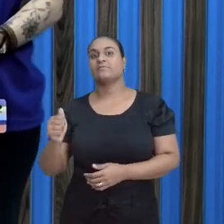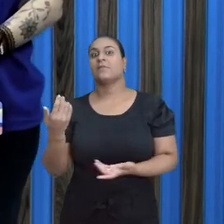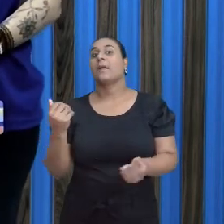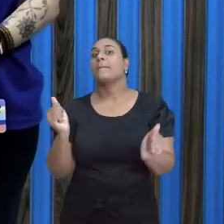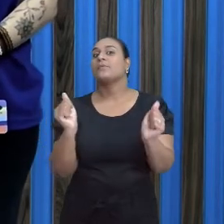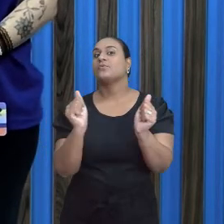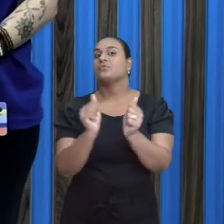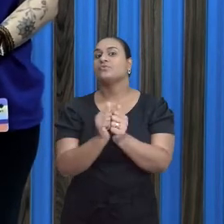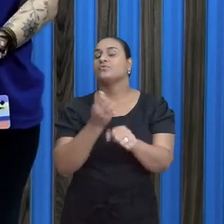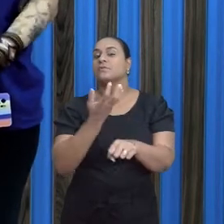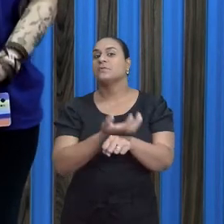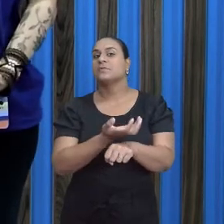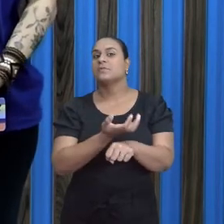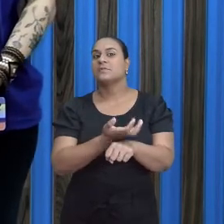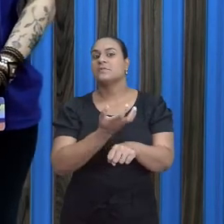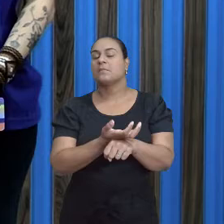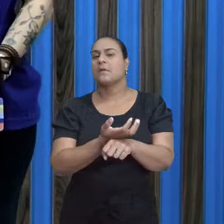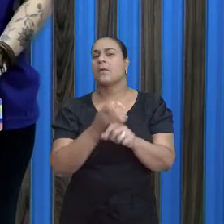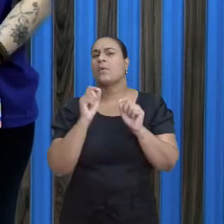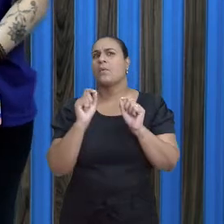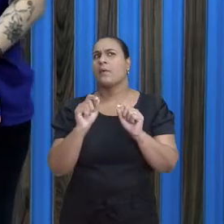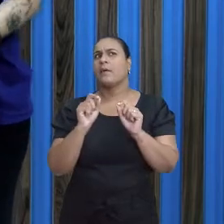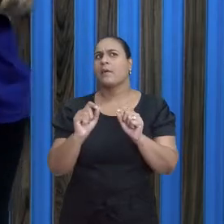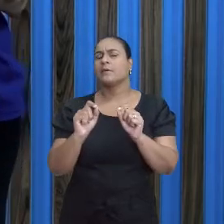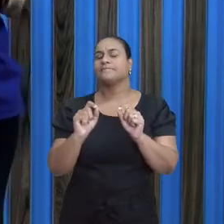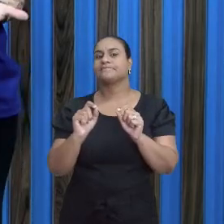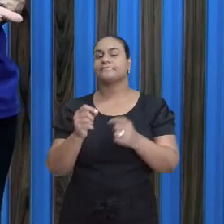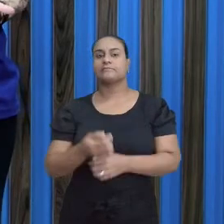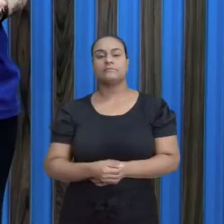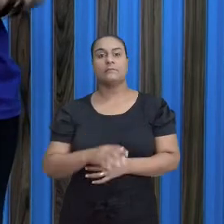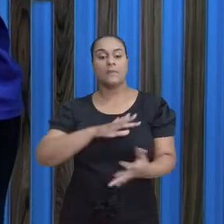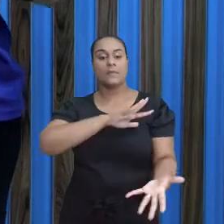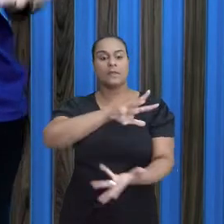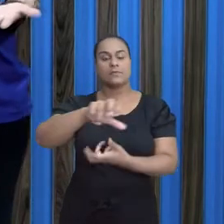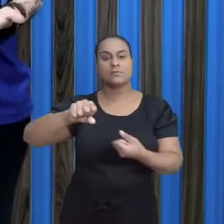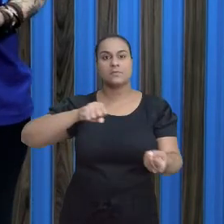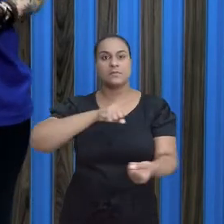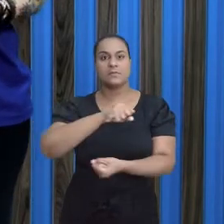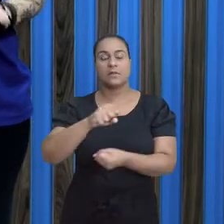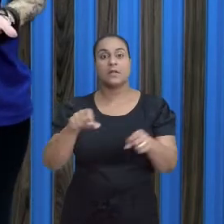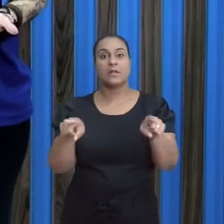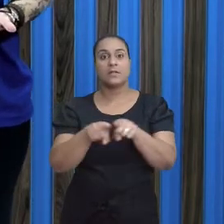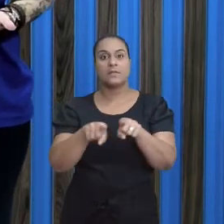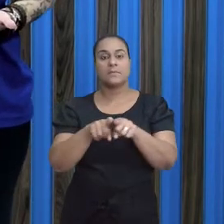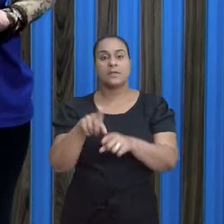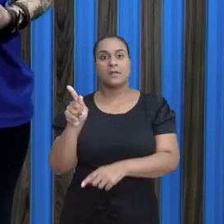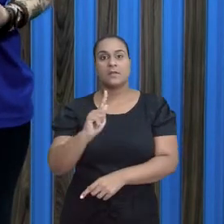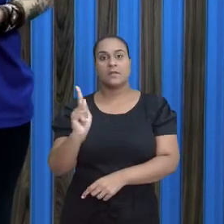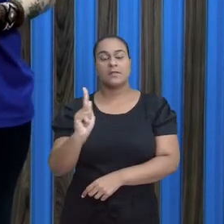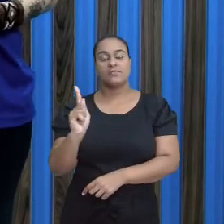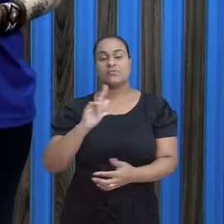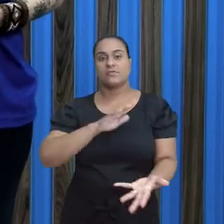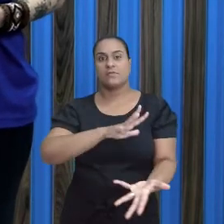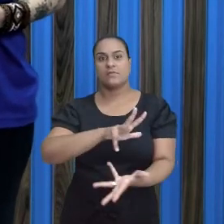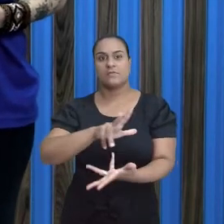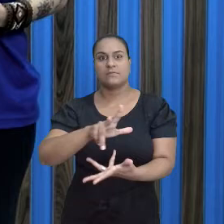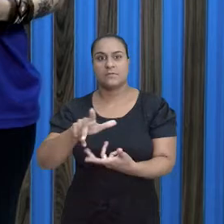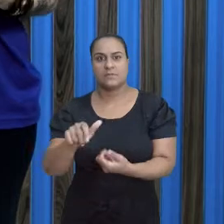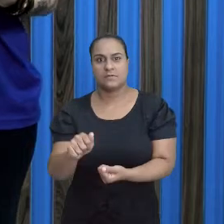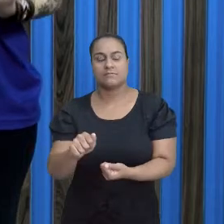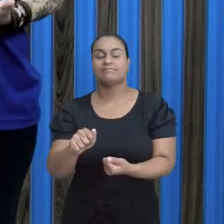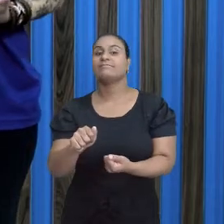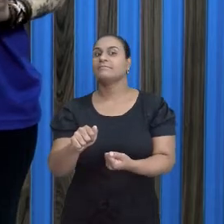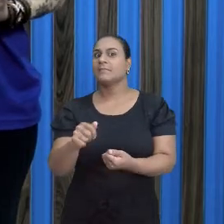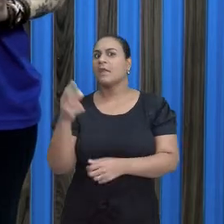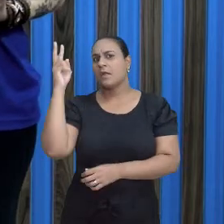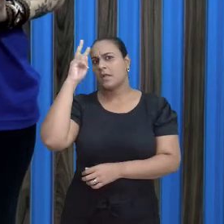de Sustentabilidade e Geografia. A gente trabalha aqui, né, na Escola Municipal para Aulas Digitais, mas